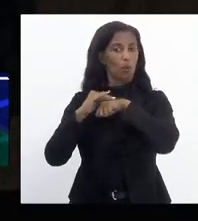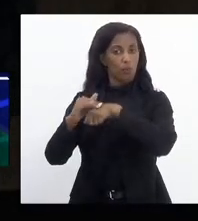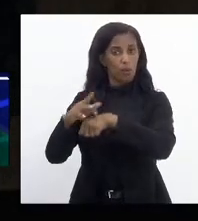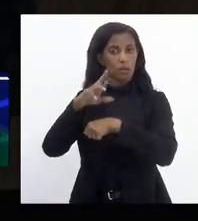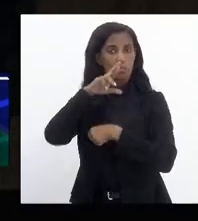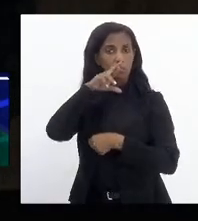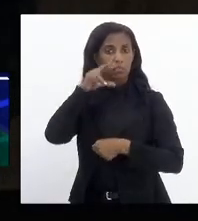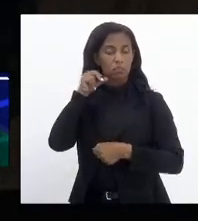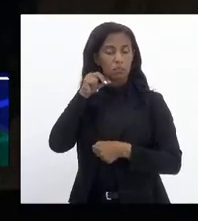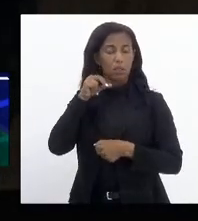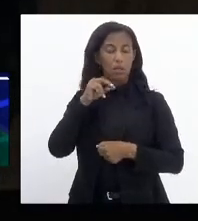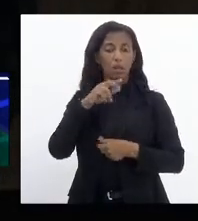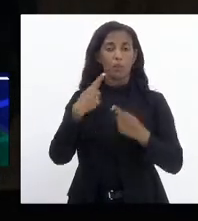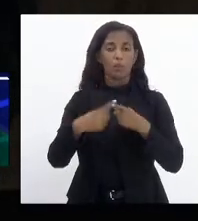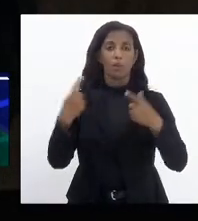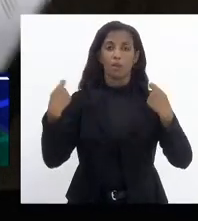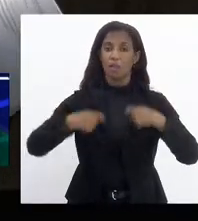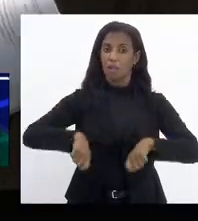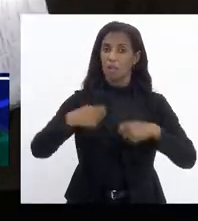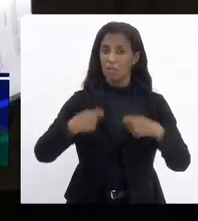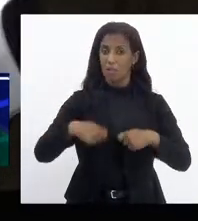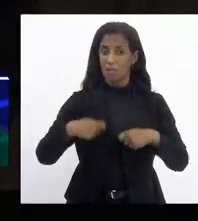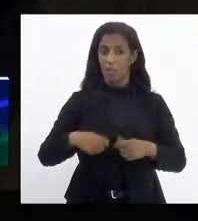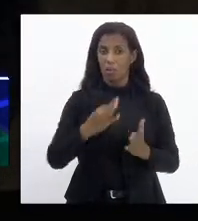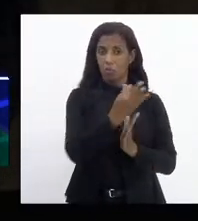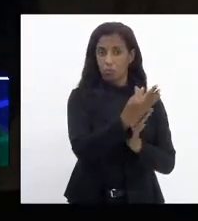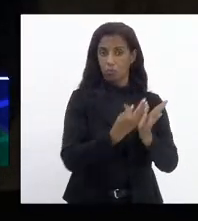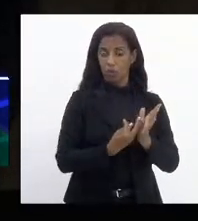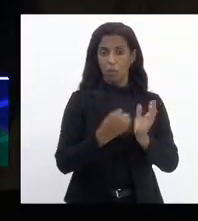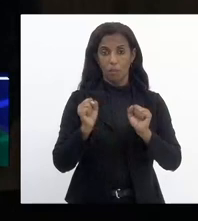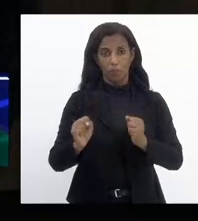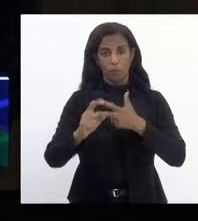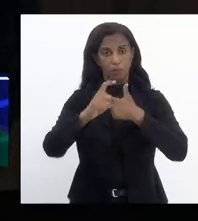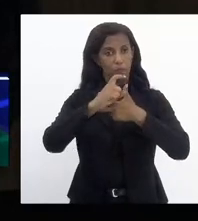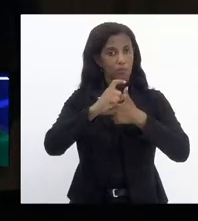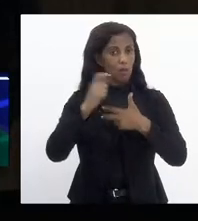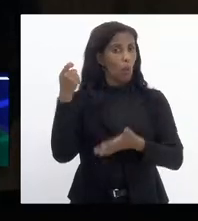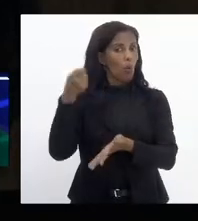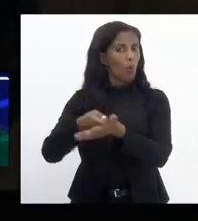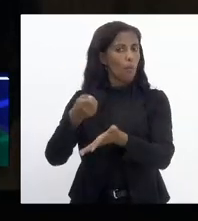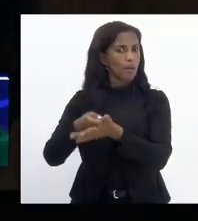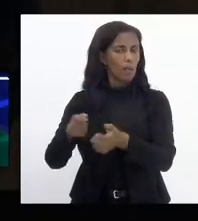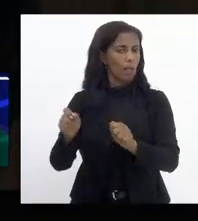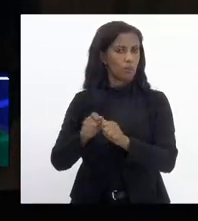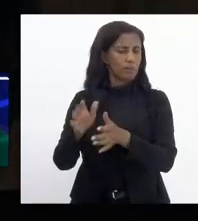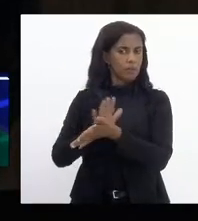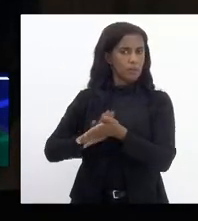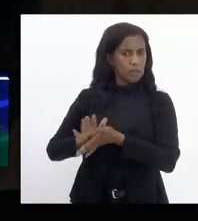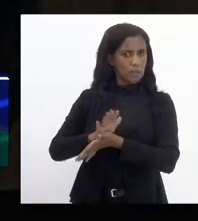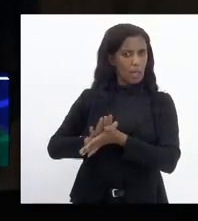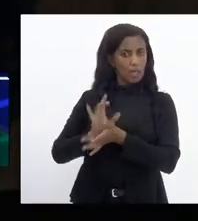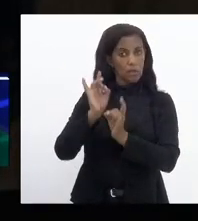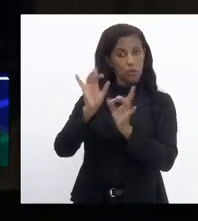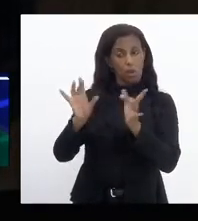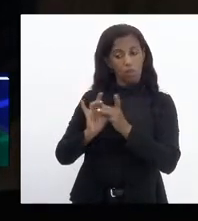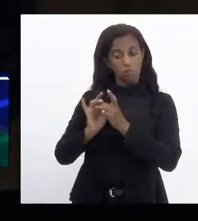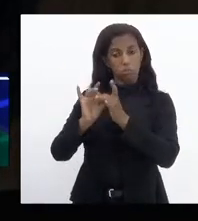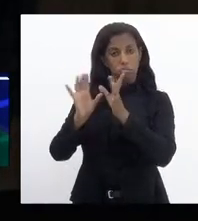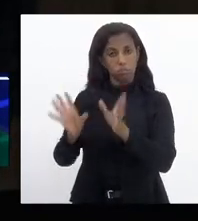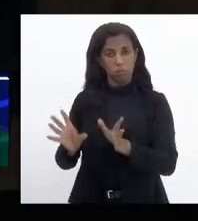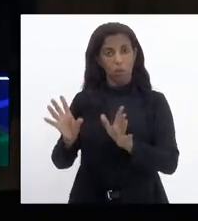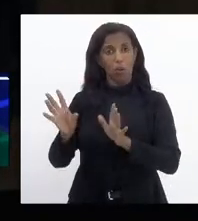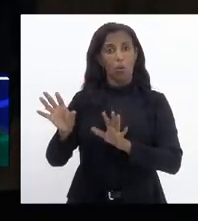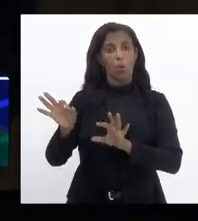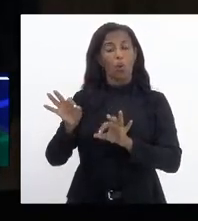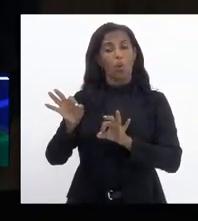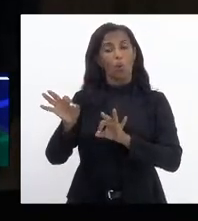apenas porque há necessidade de se fomentar o discurso, mas o Poder Executivo não está obrigado a fazer, apenas autorizado. Com este projeto